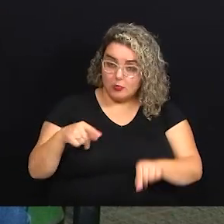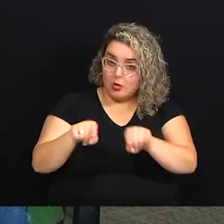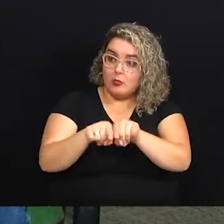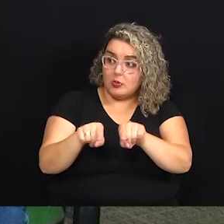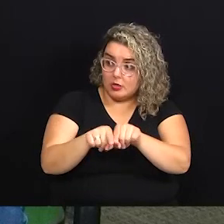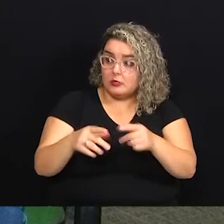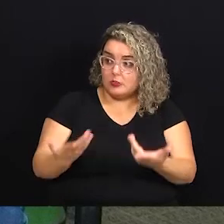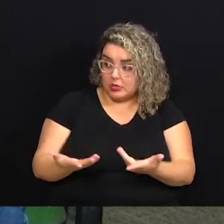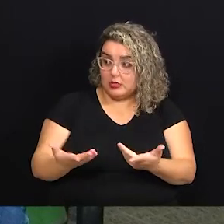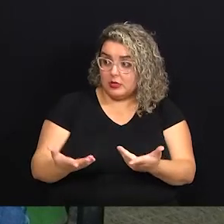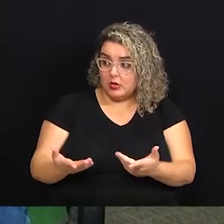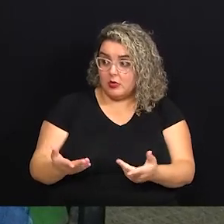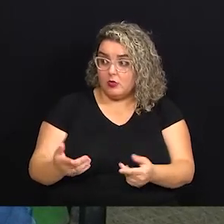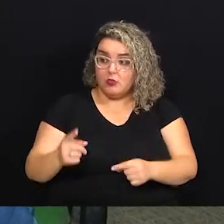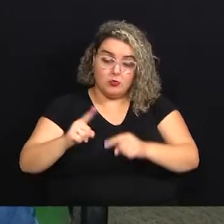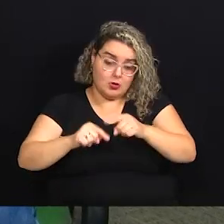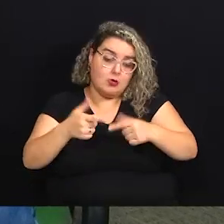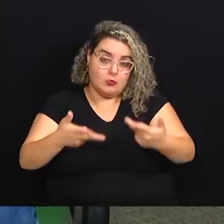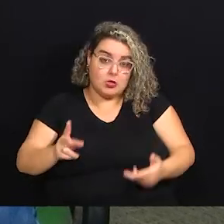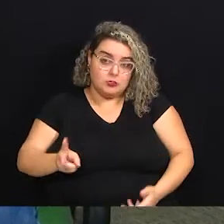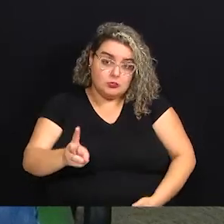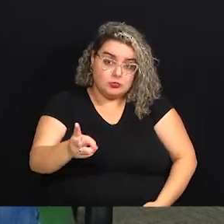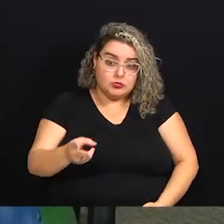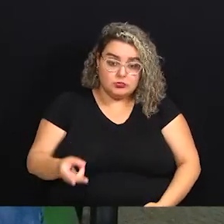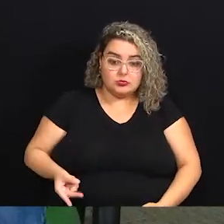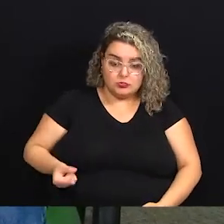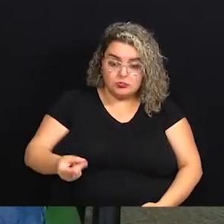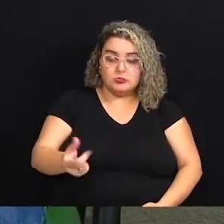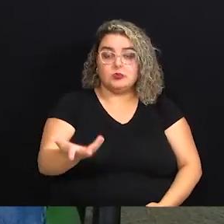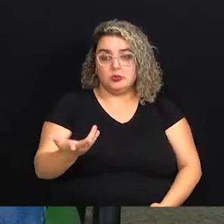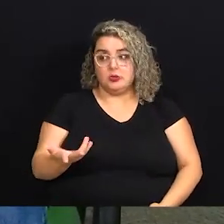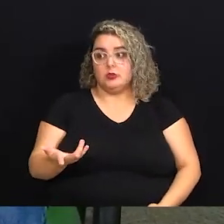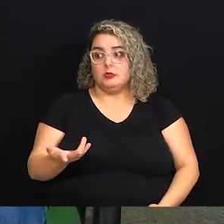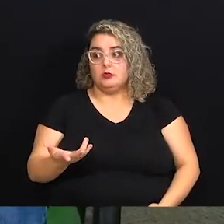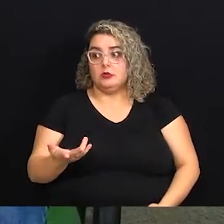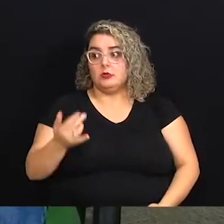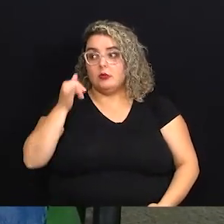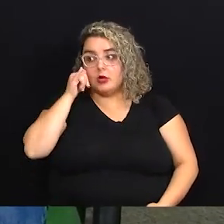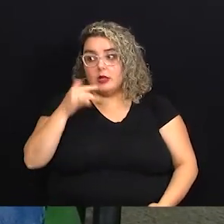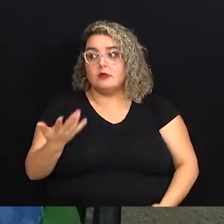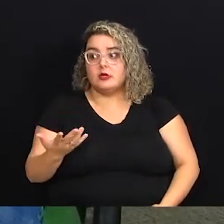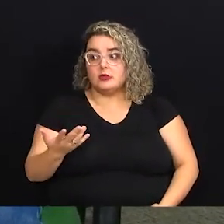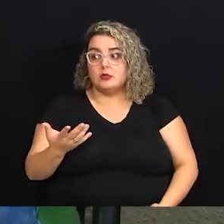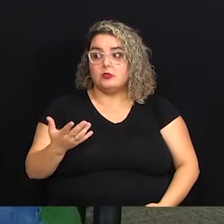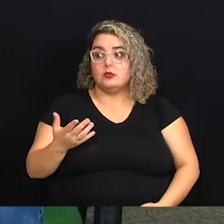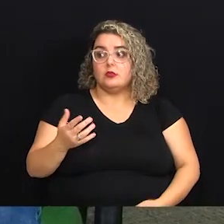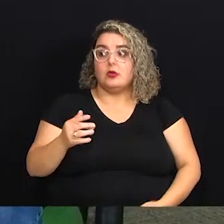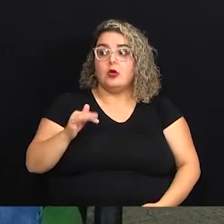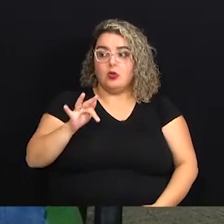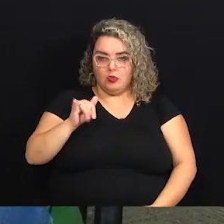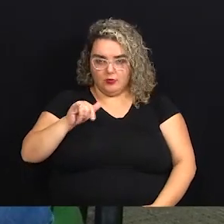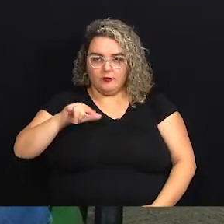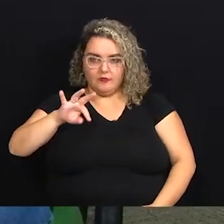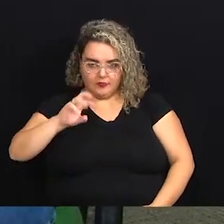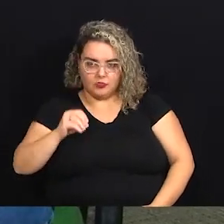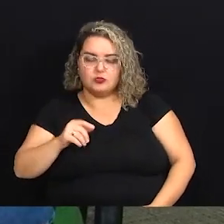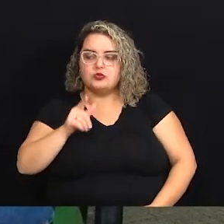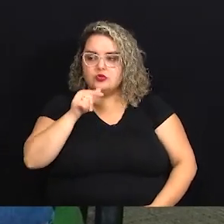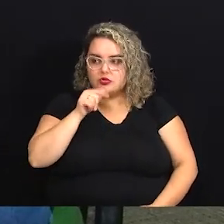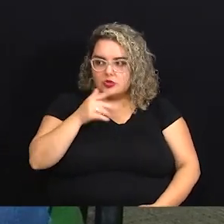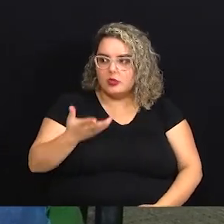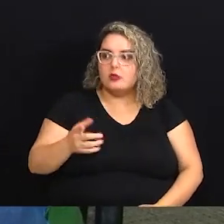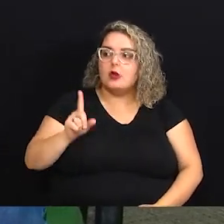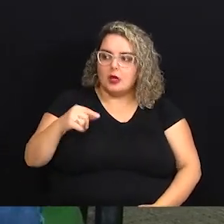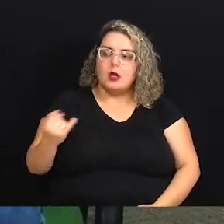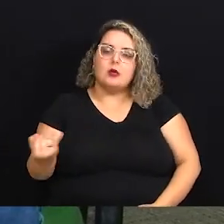banho, quanto de fazer com que o equipamento se fique sobrecarregado também. Então, aquele filtrozinho de água,